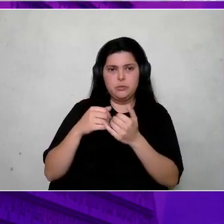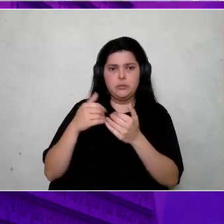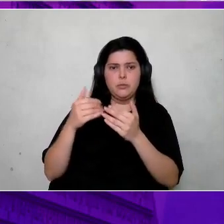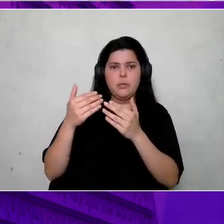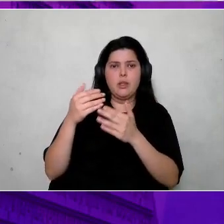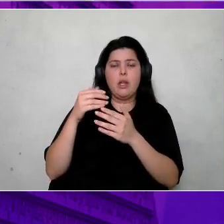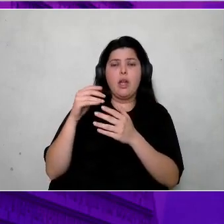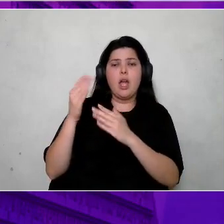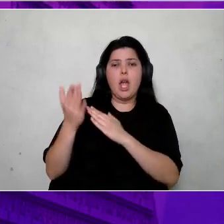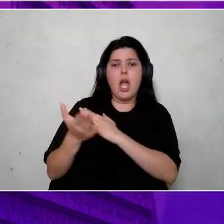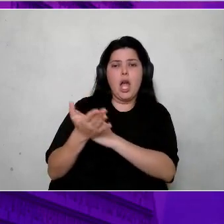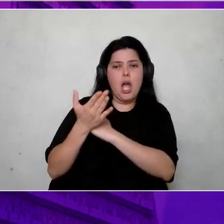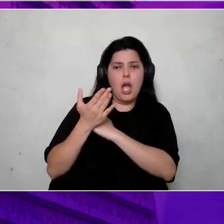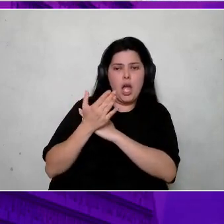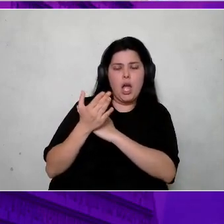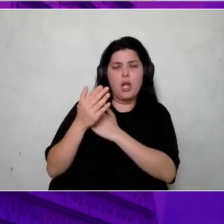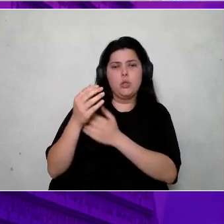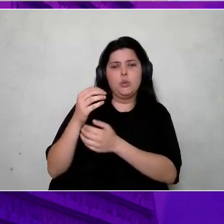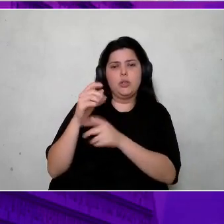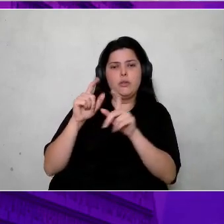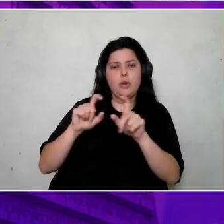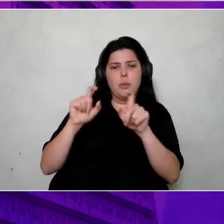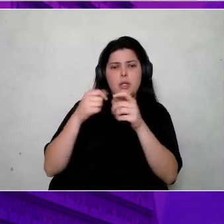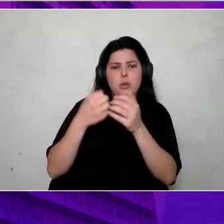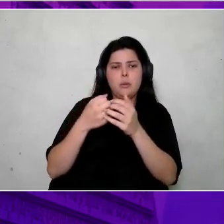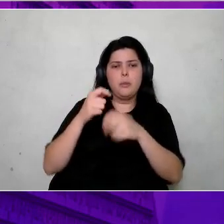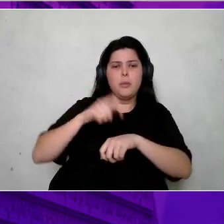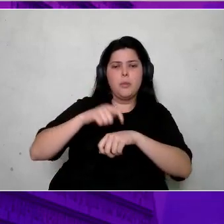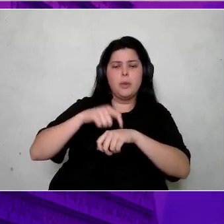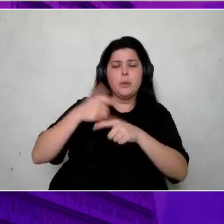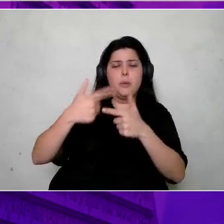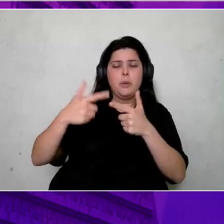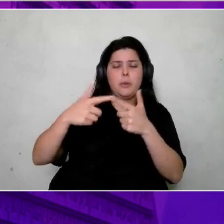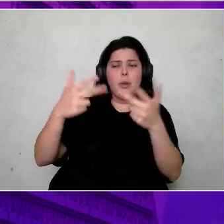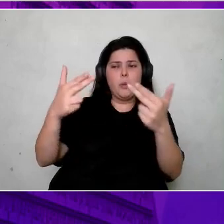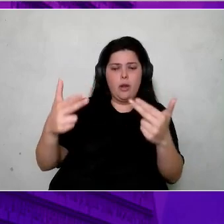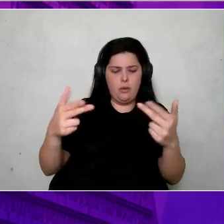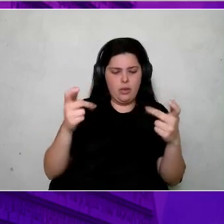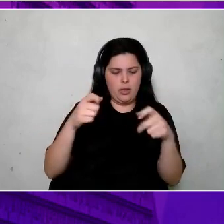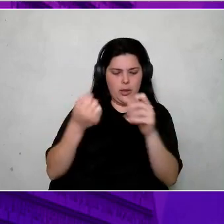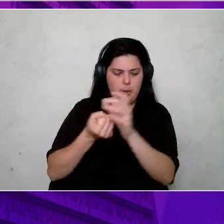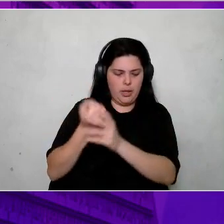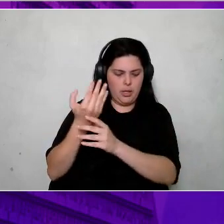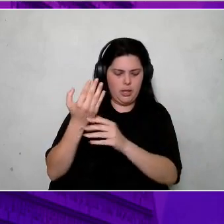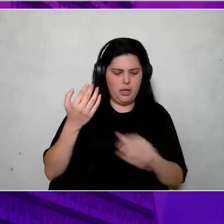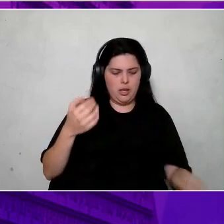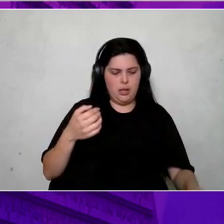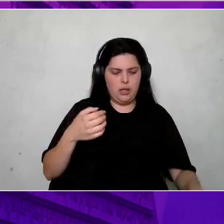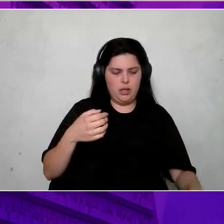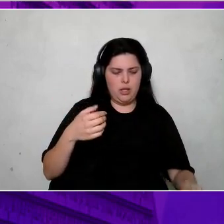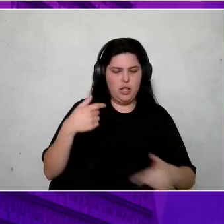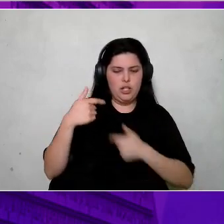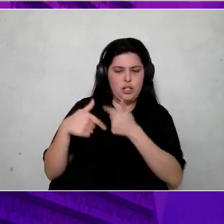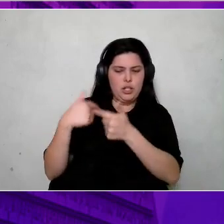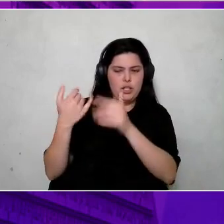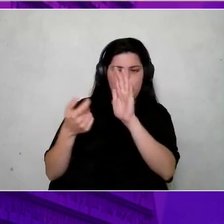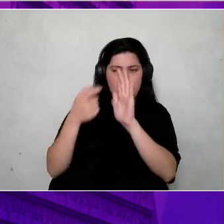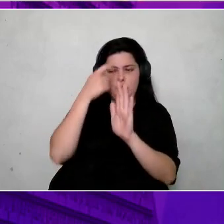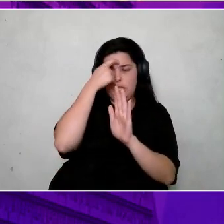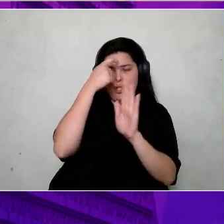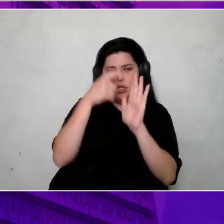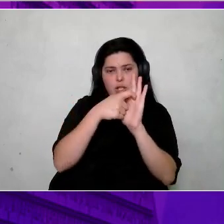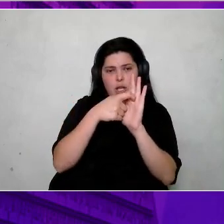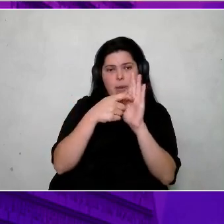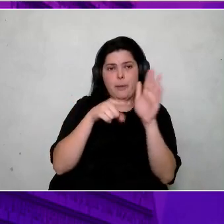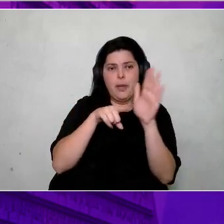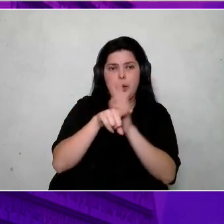vezes a gente tem problemas iguais? A gente pode criar, através de Generative AI, perguntas e respostas que